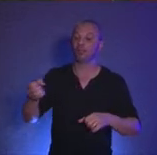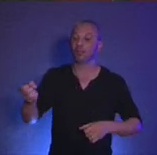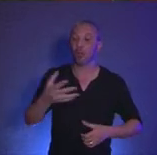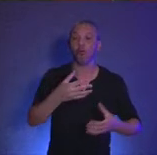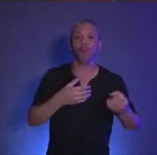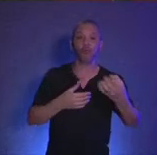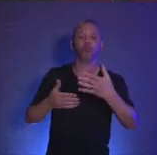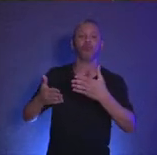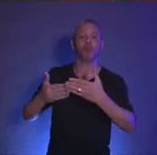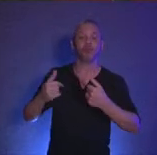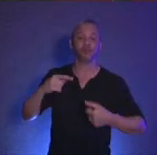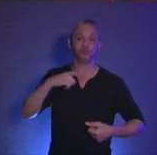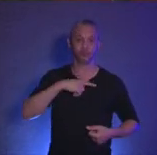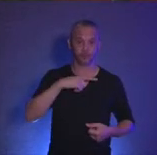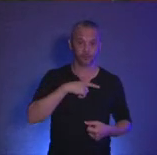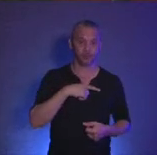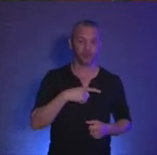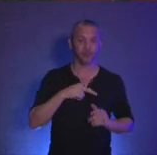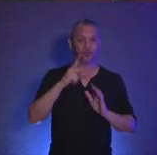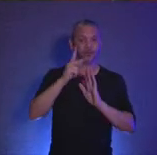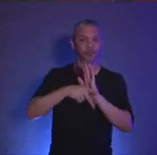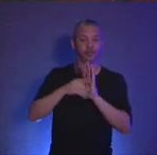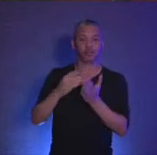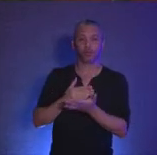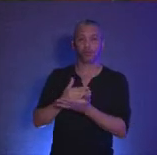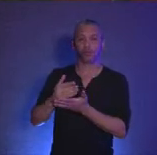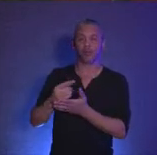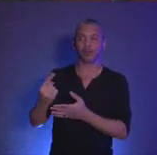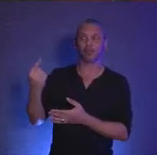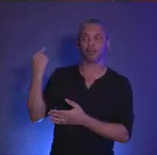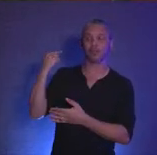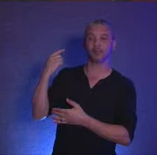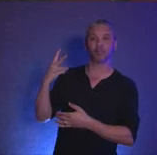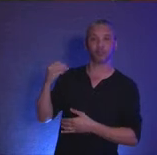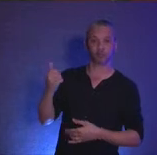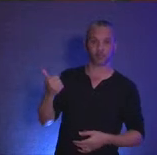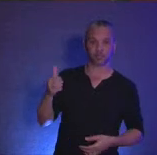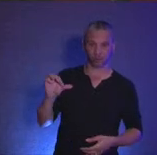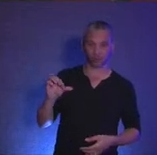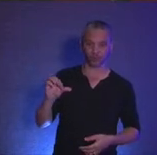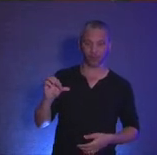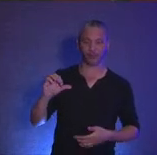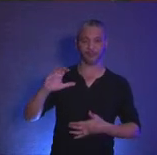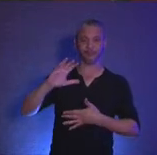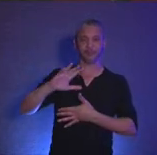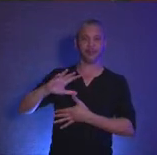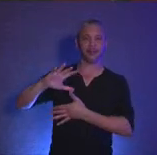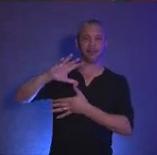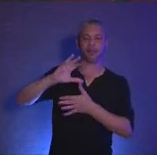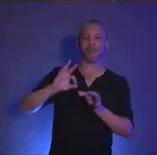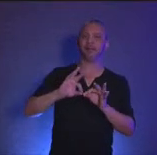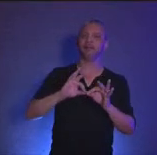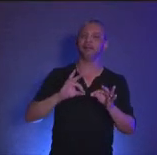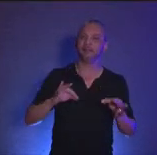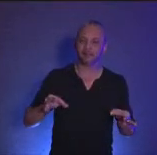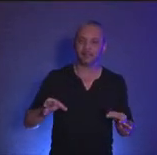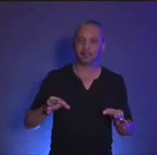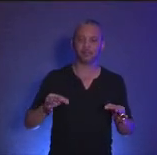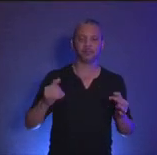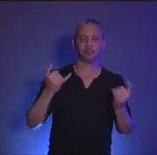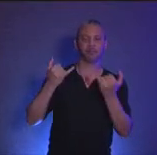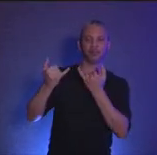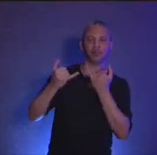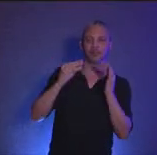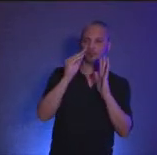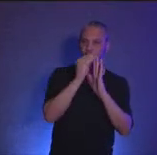são detectados. O projeto começou em 2019, como um mapa mais simples de cruzamento das